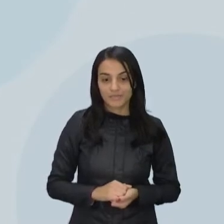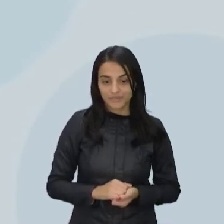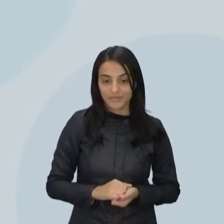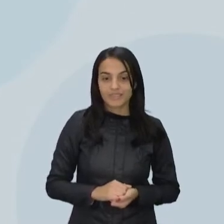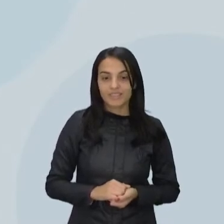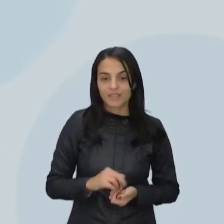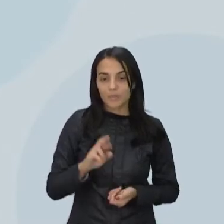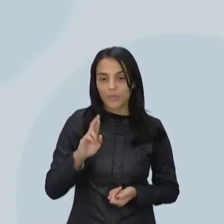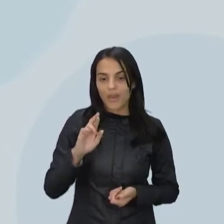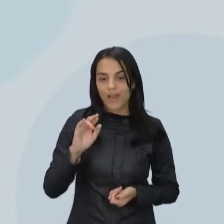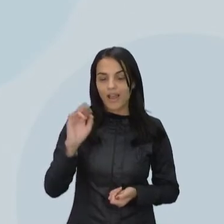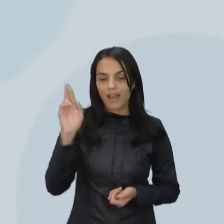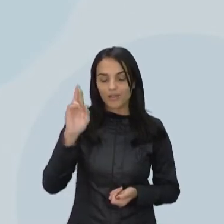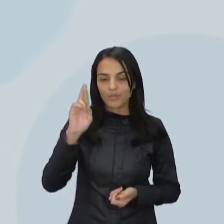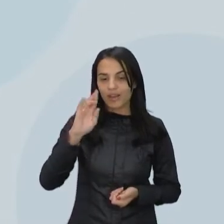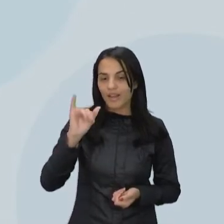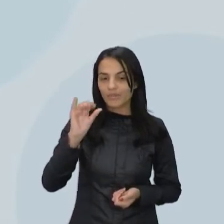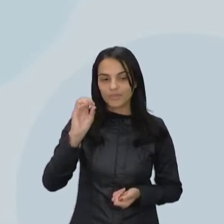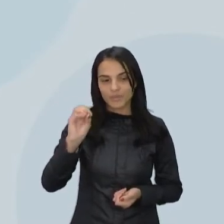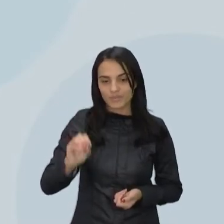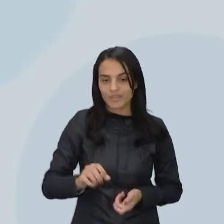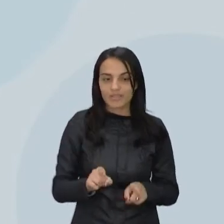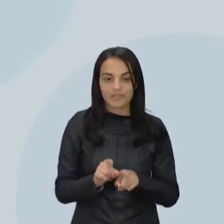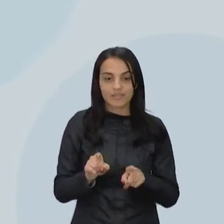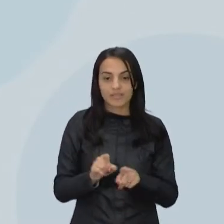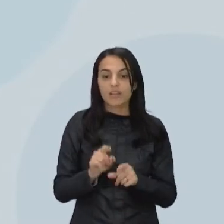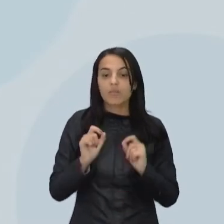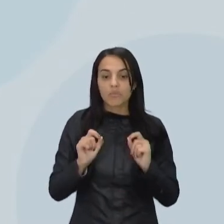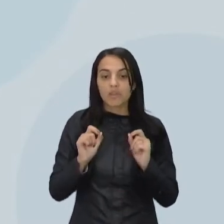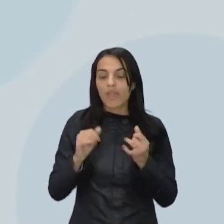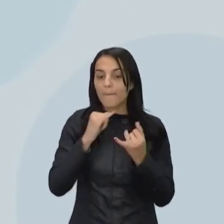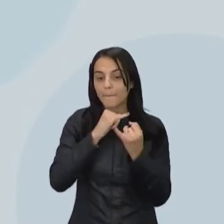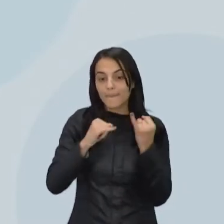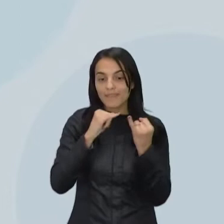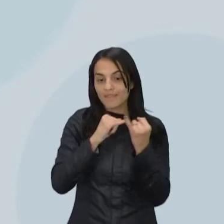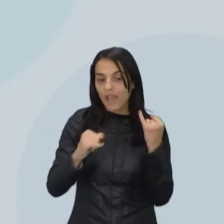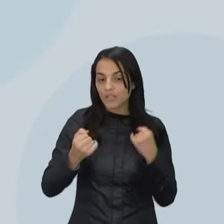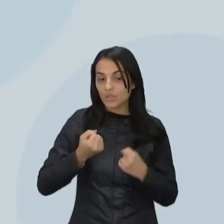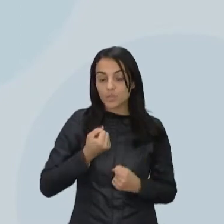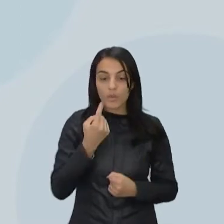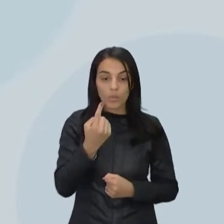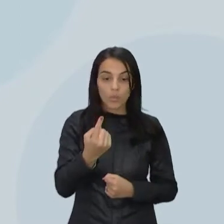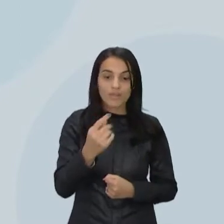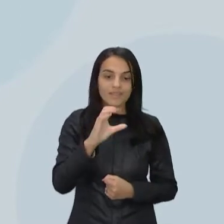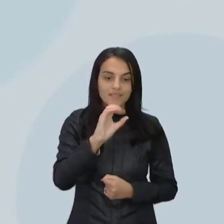raio, né? O raio é metade de 1, ou seja,